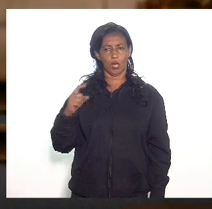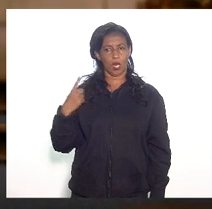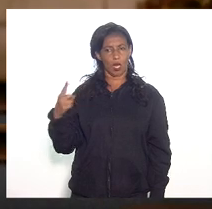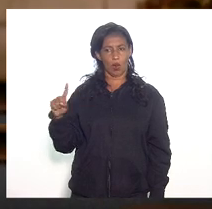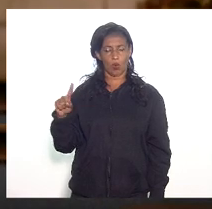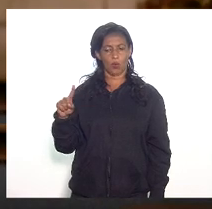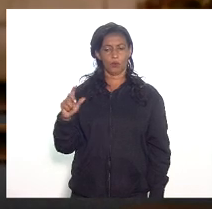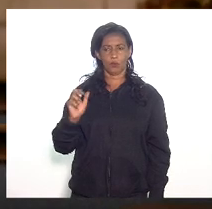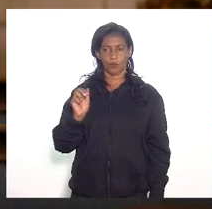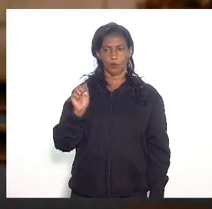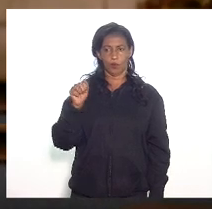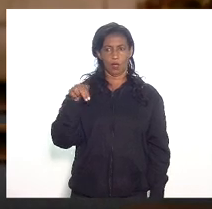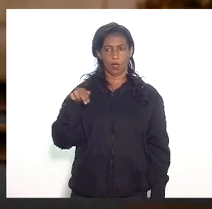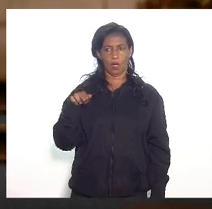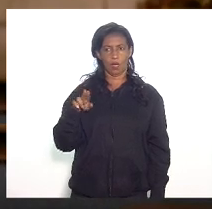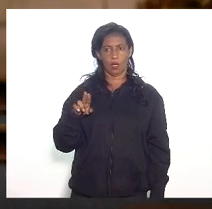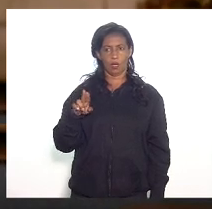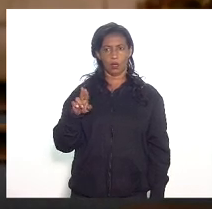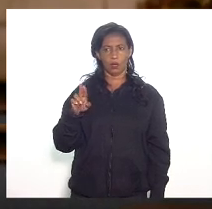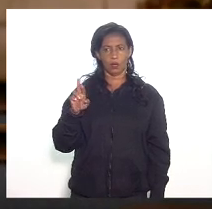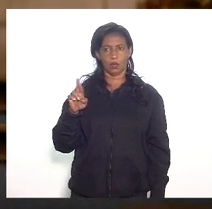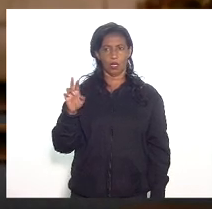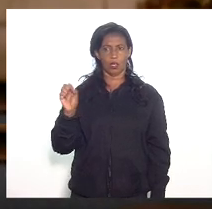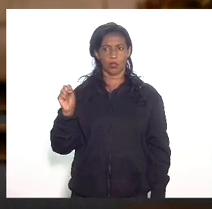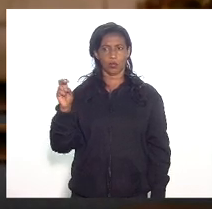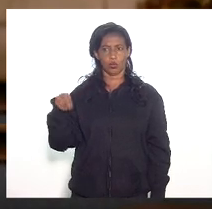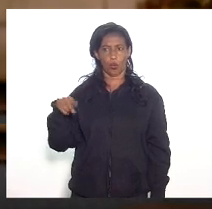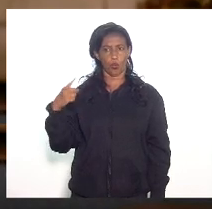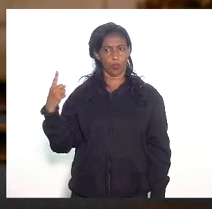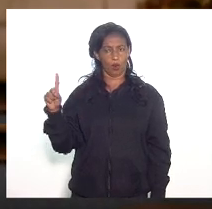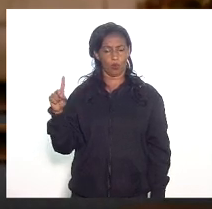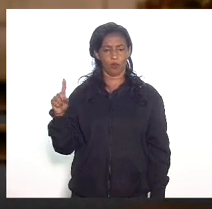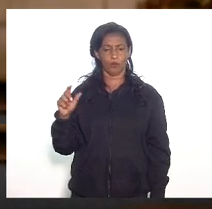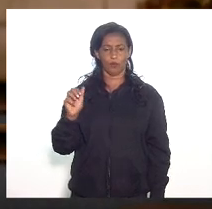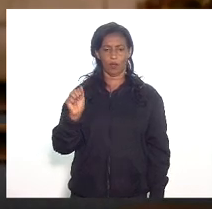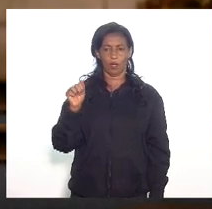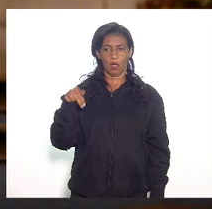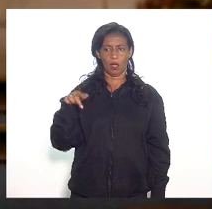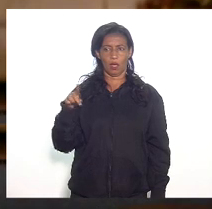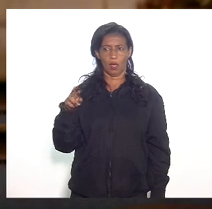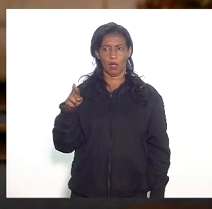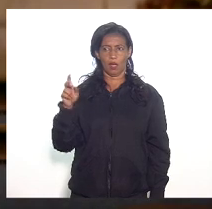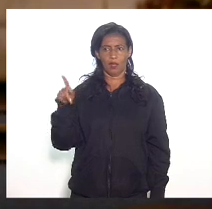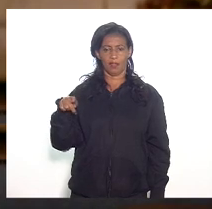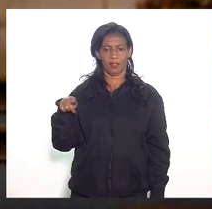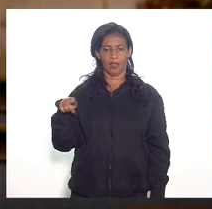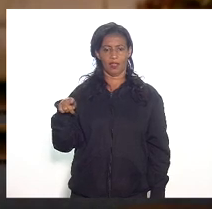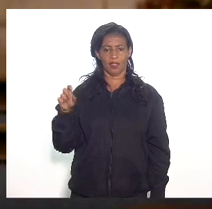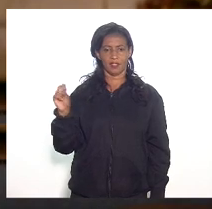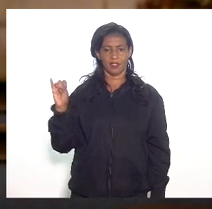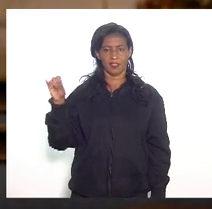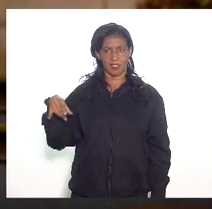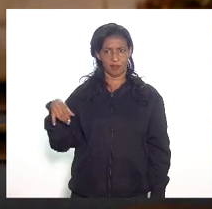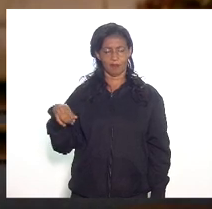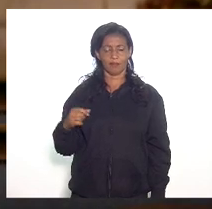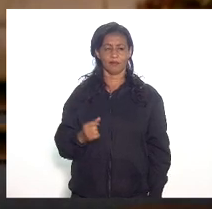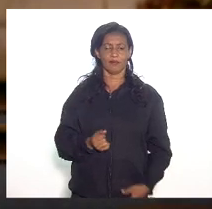Anderson Moraes não André Siciliano sim